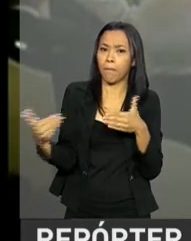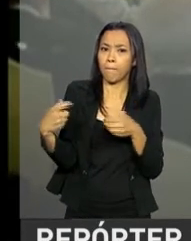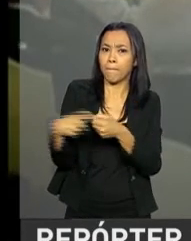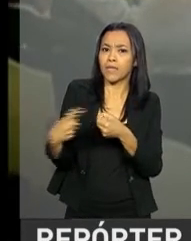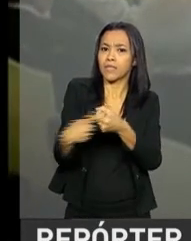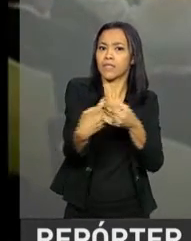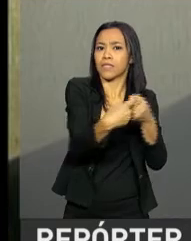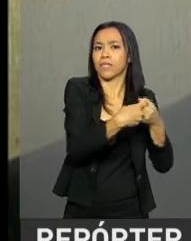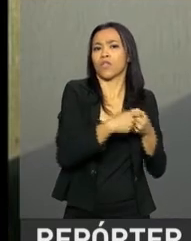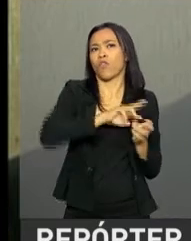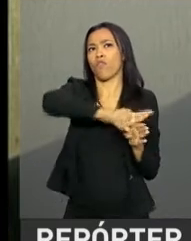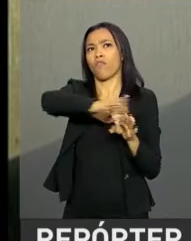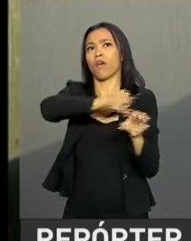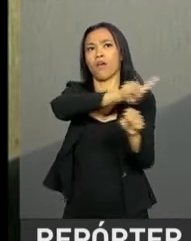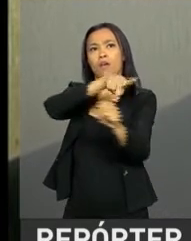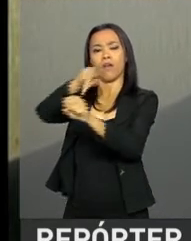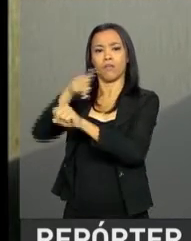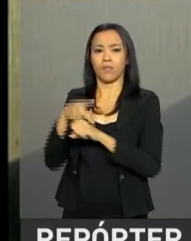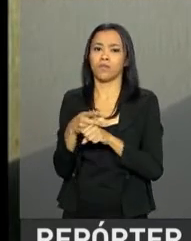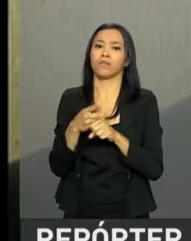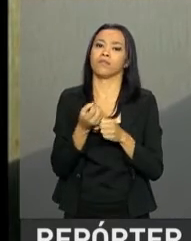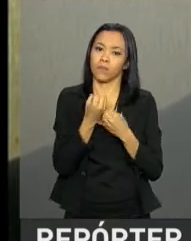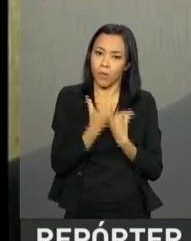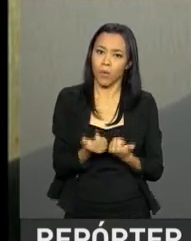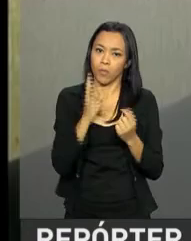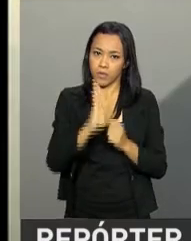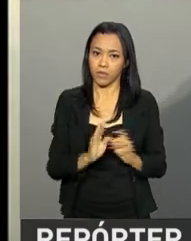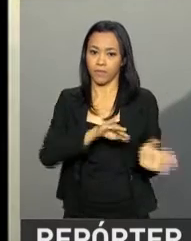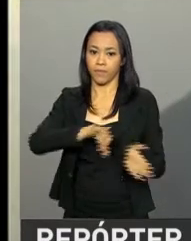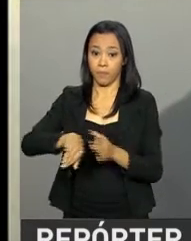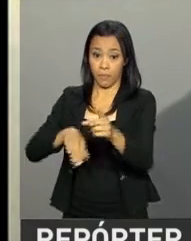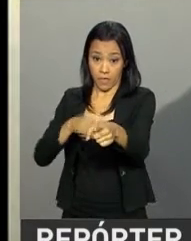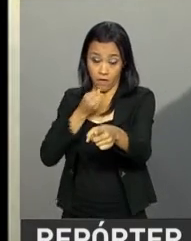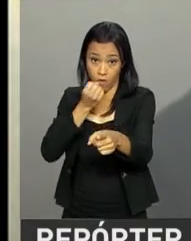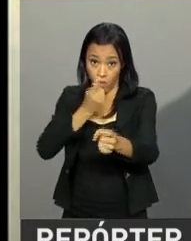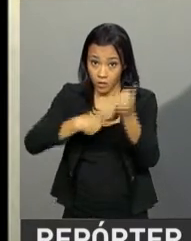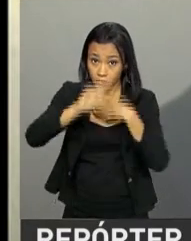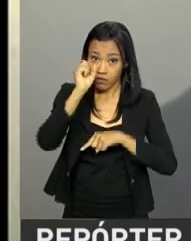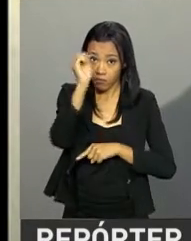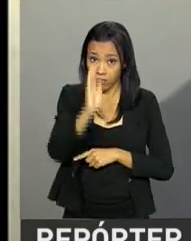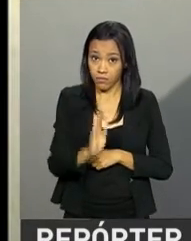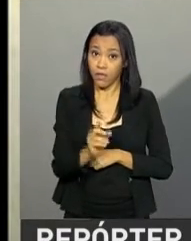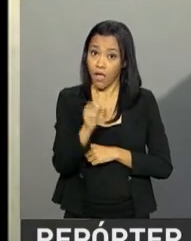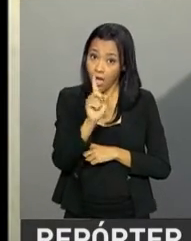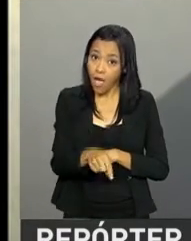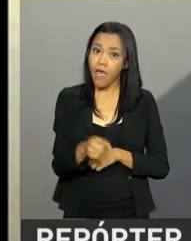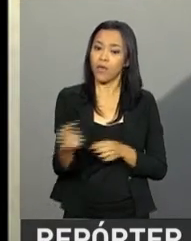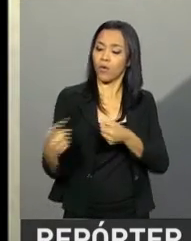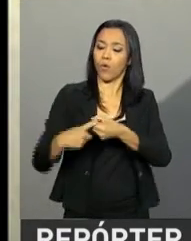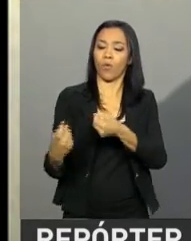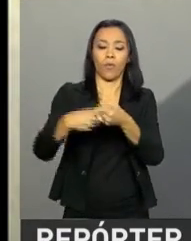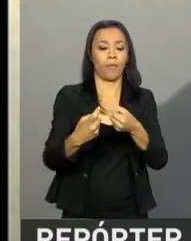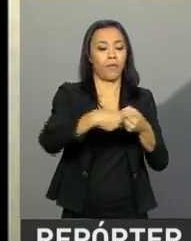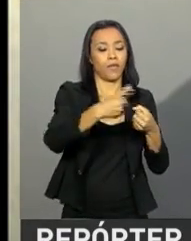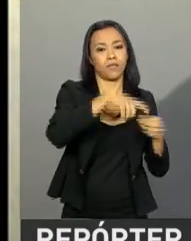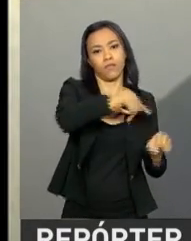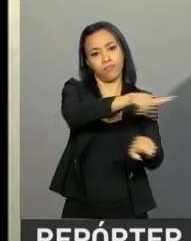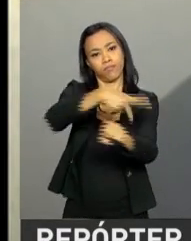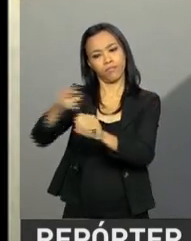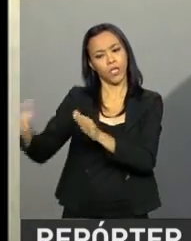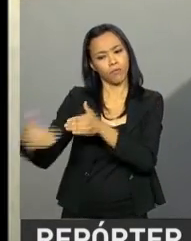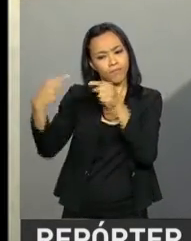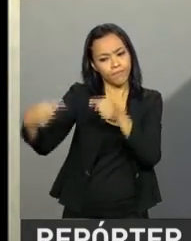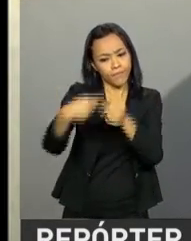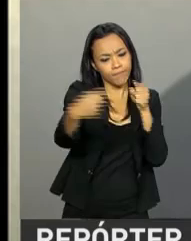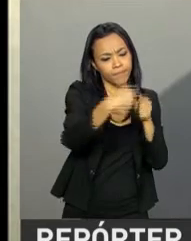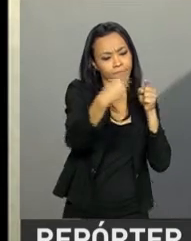diversos continentes. Estamos convencidos de que nosso êxito passa por uma cooperação com o mundo. Passa por